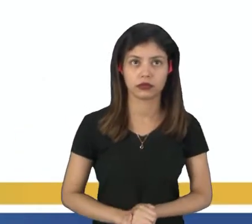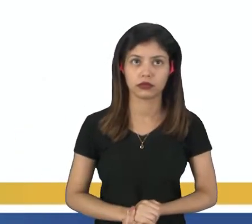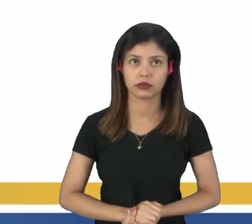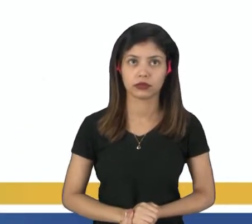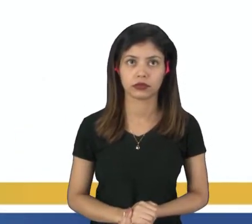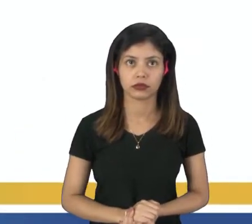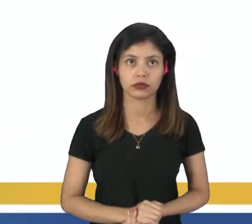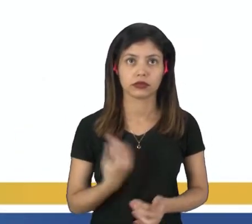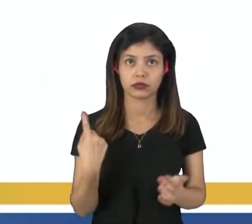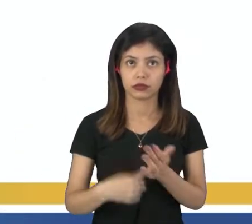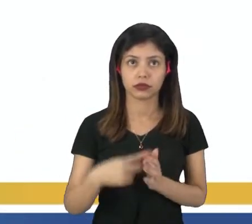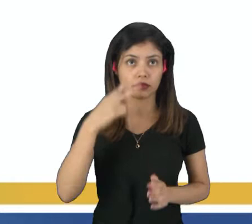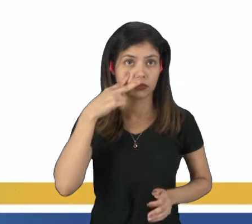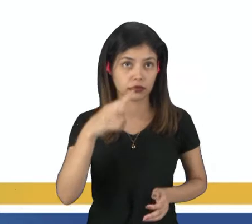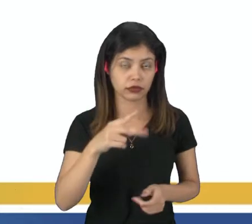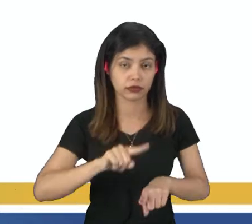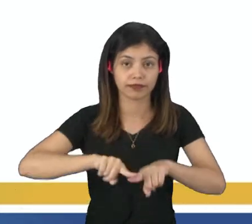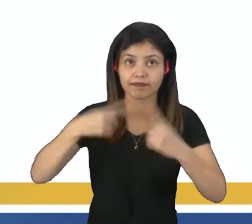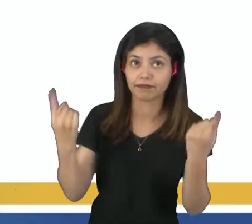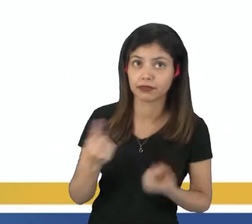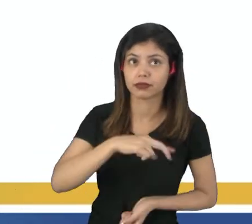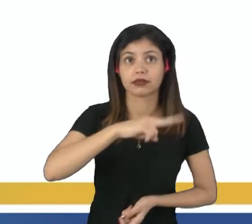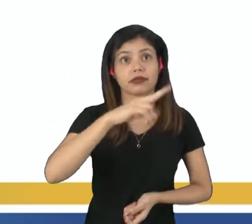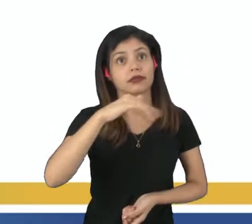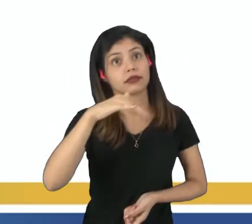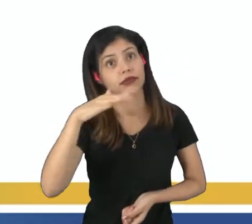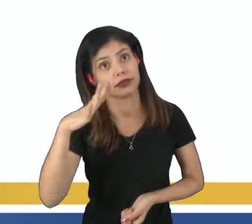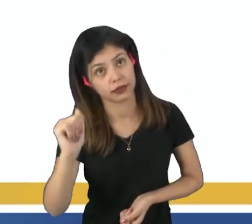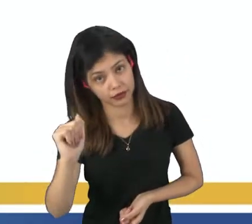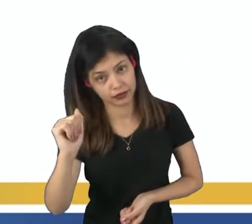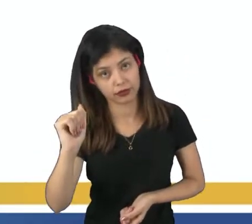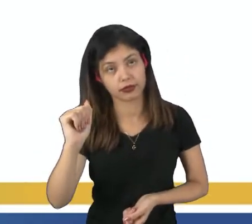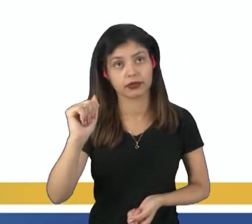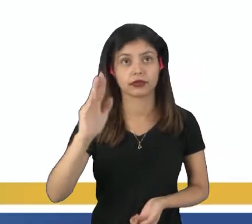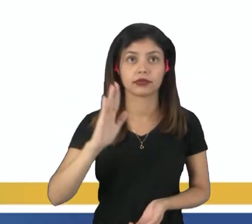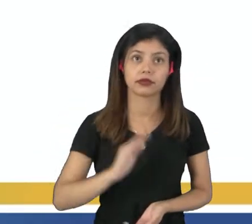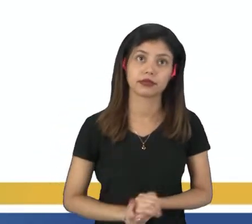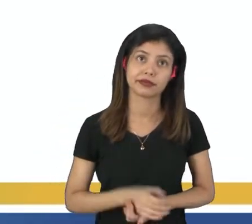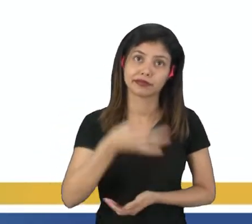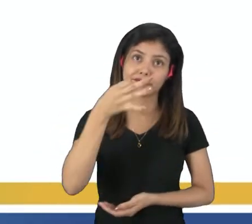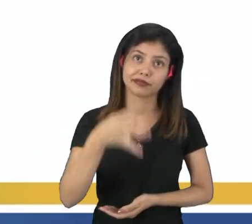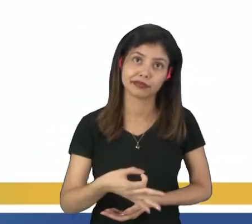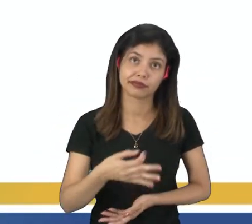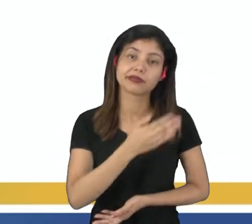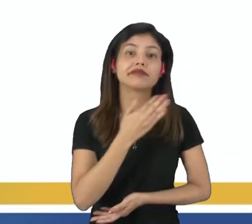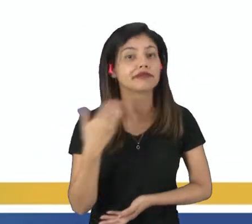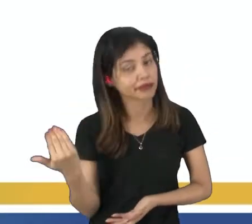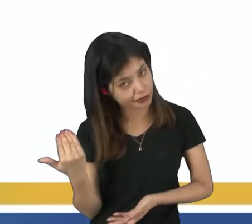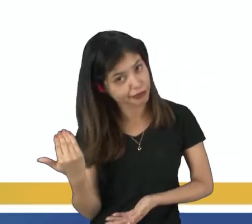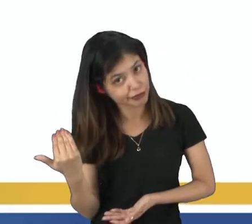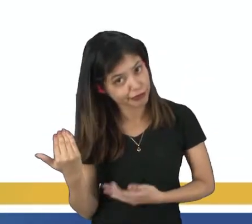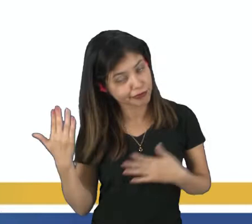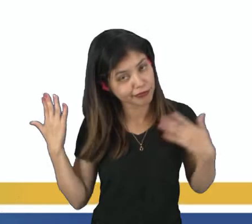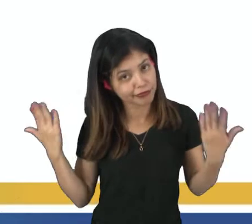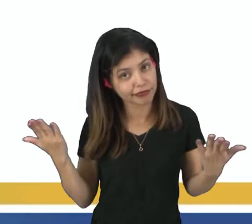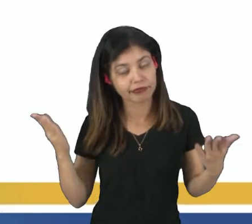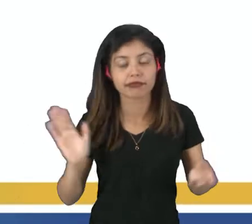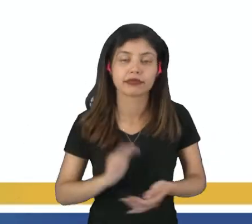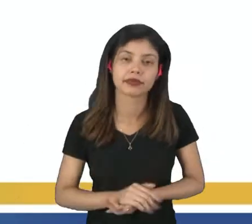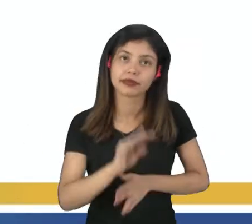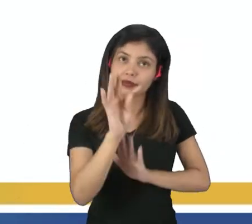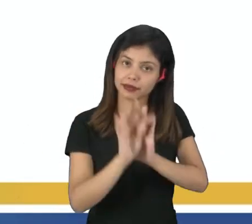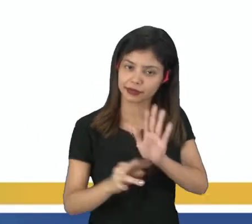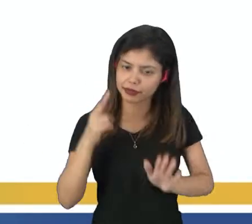amigos, marca de se ver, mas nunca dá certo e morre.